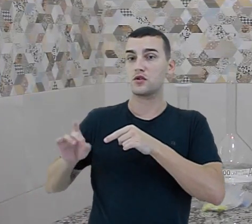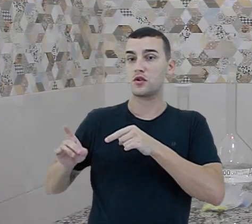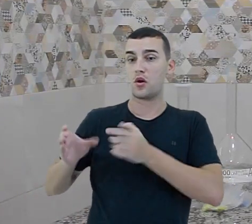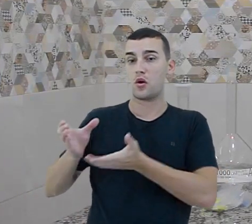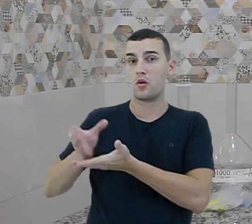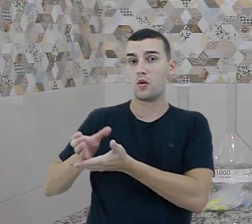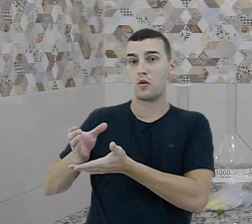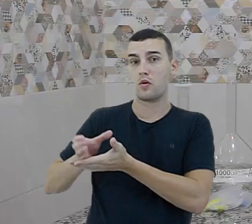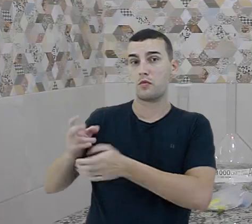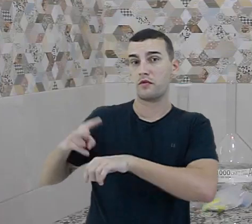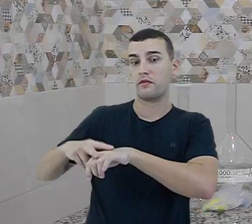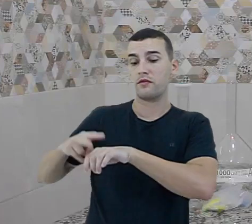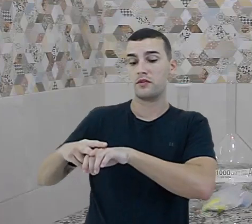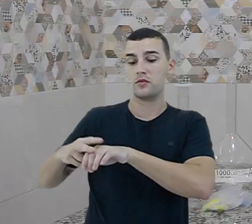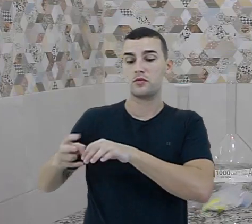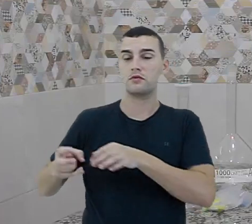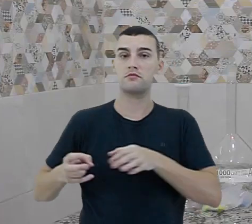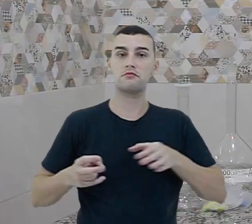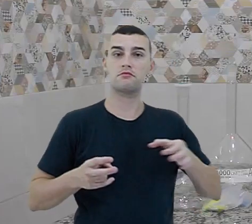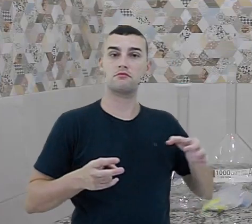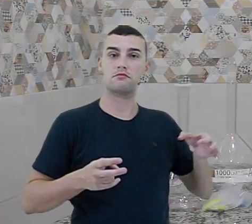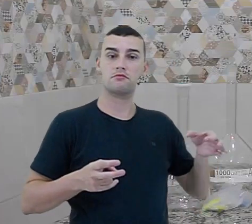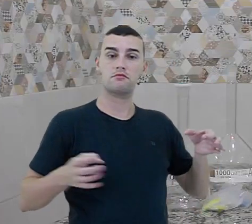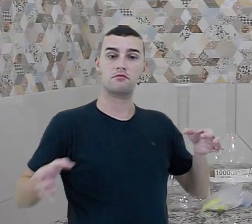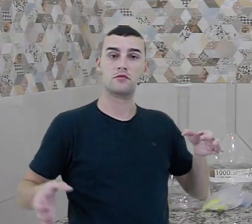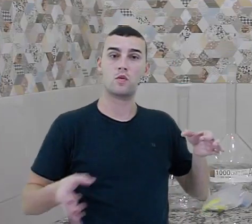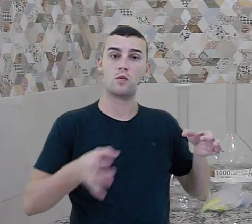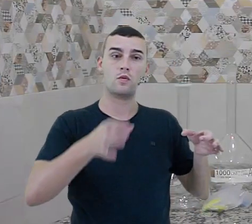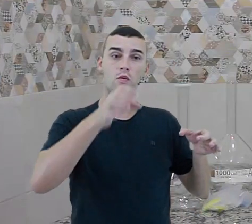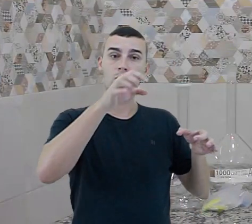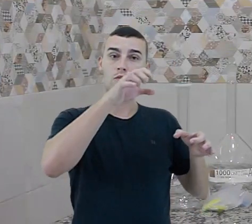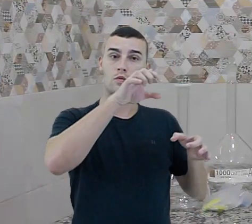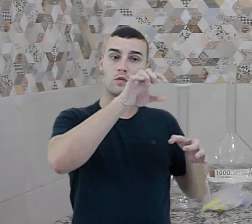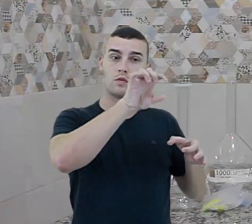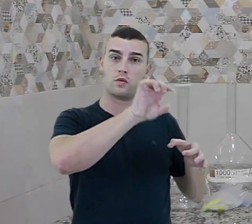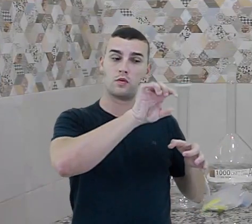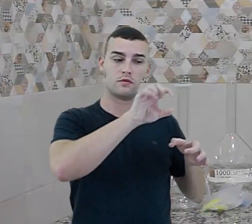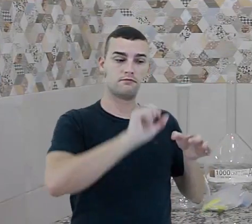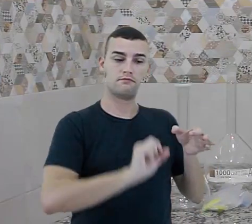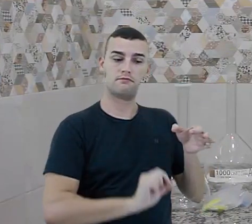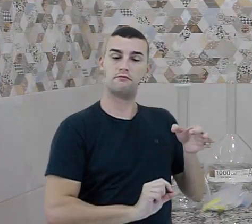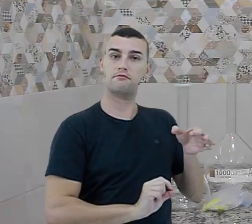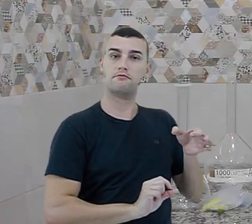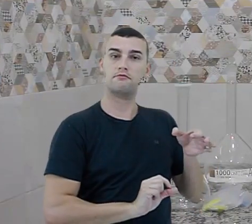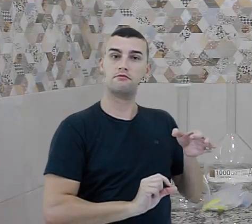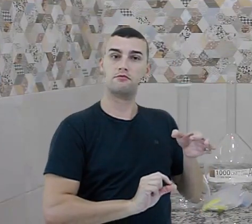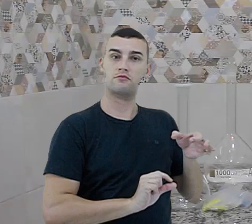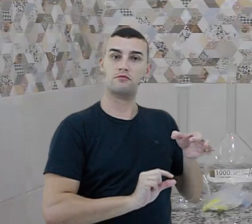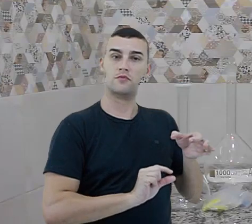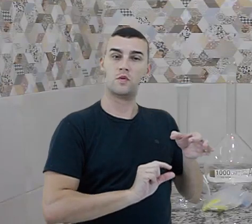é um copo de transferência, então eu venho, coloco